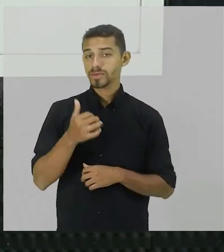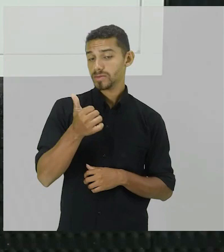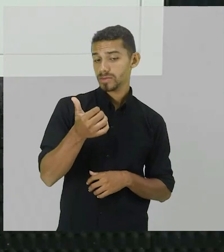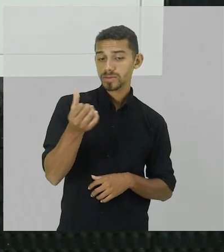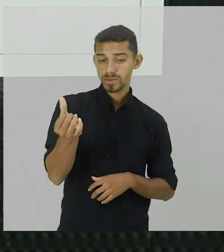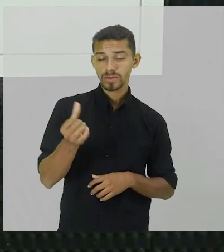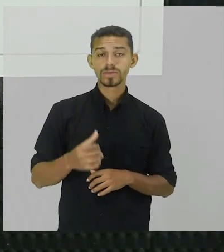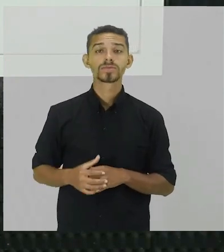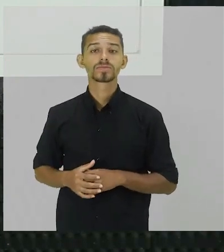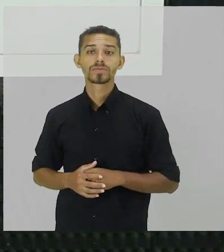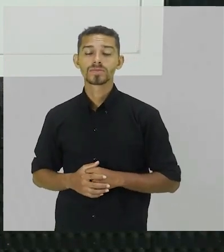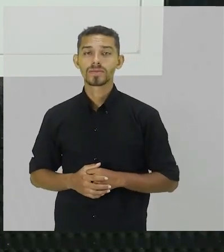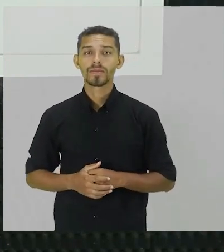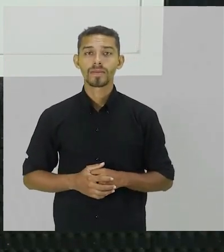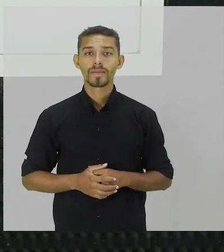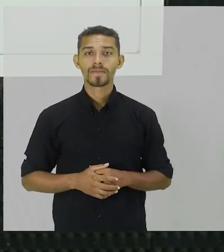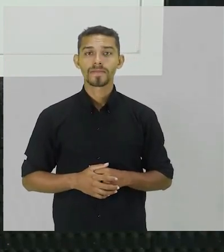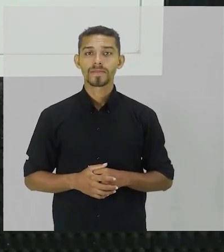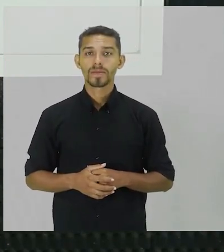16.